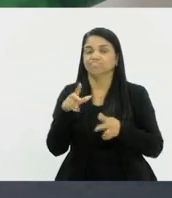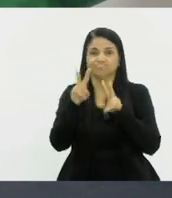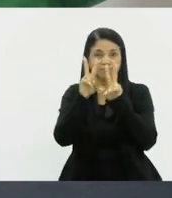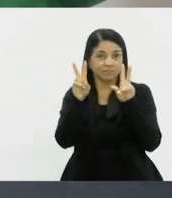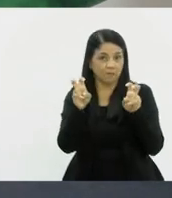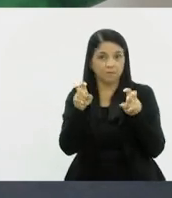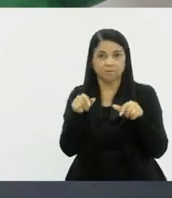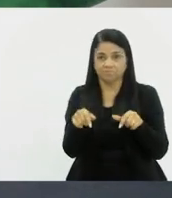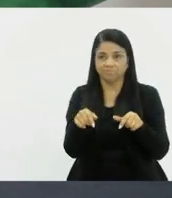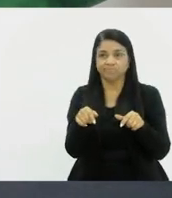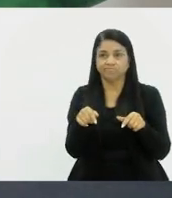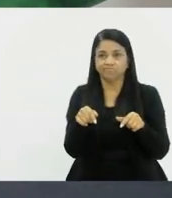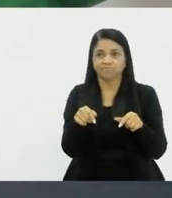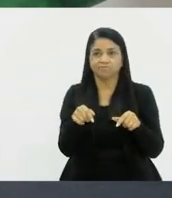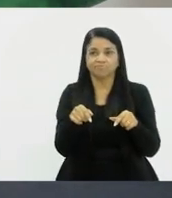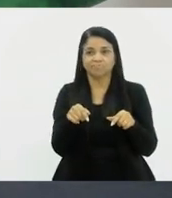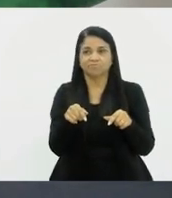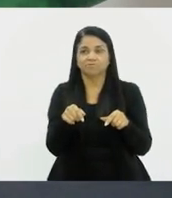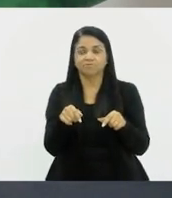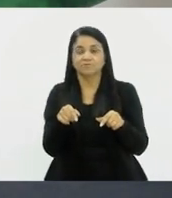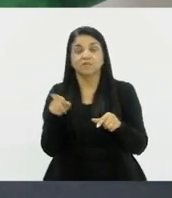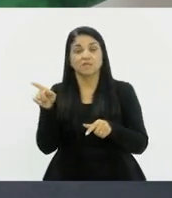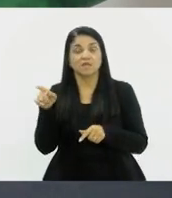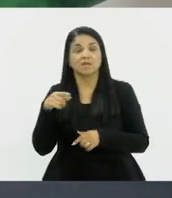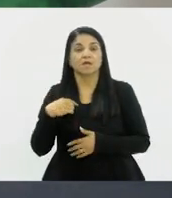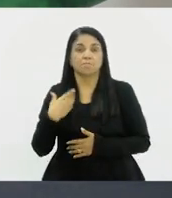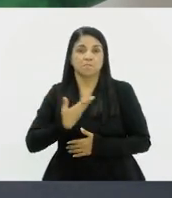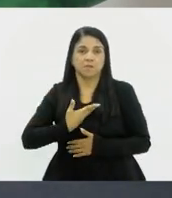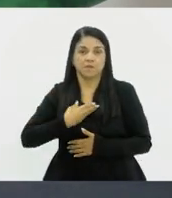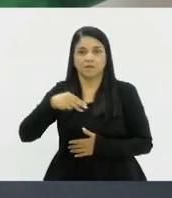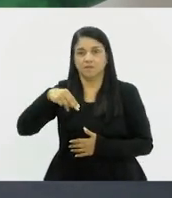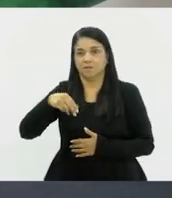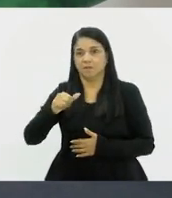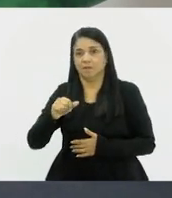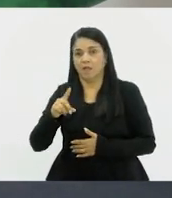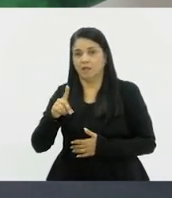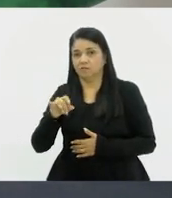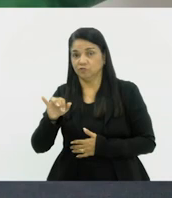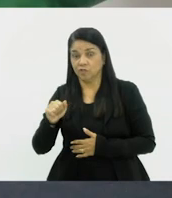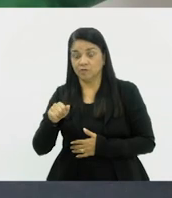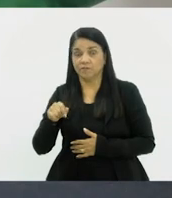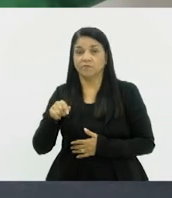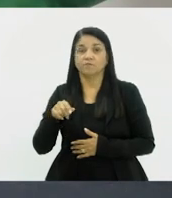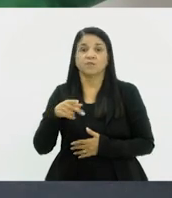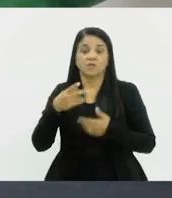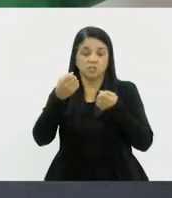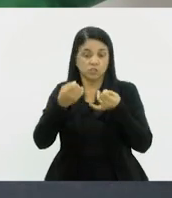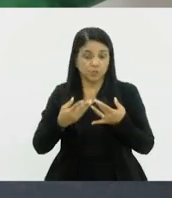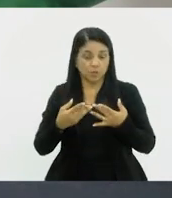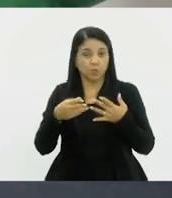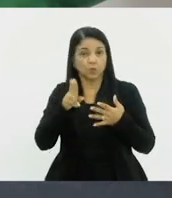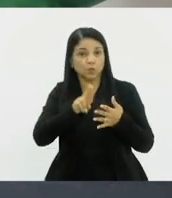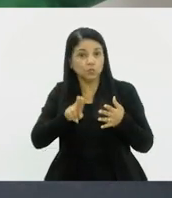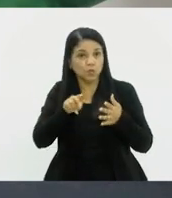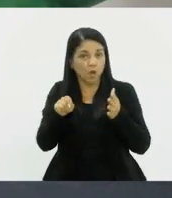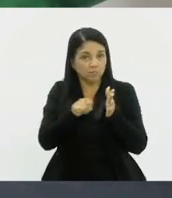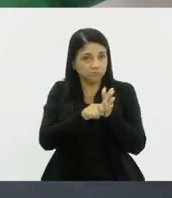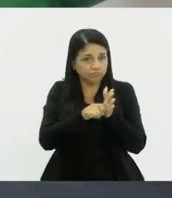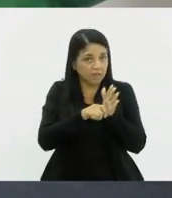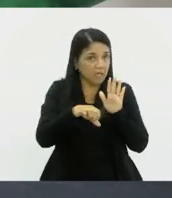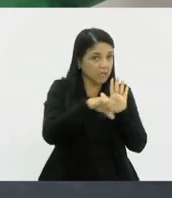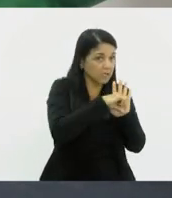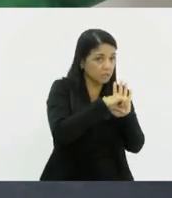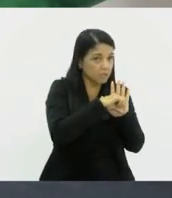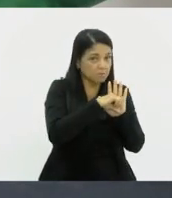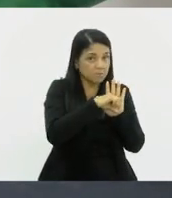e e em cima do que a colega Nádia falou aqui se o usuário é criminoso a gente além de criminalizar né o usuário